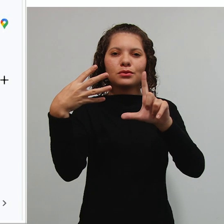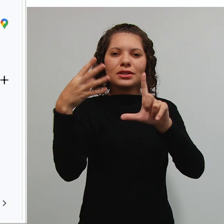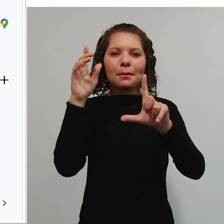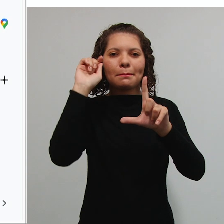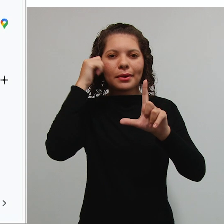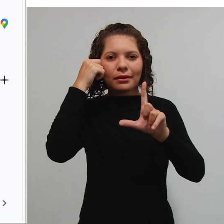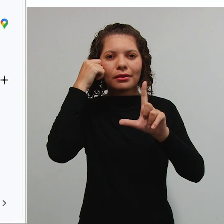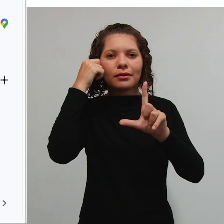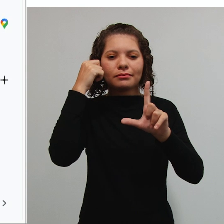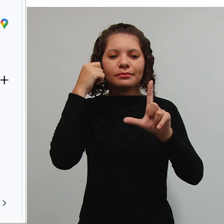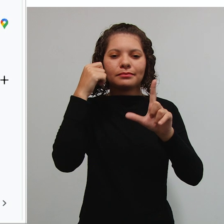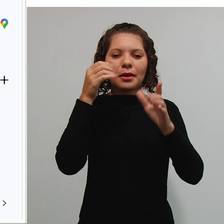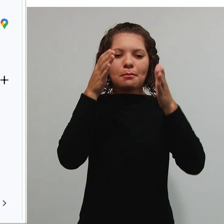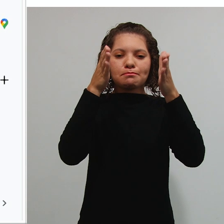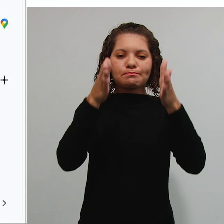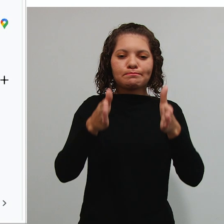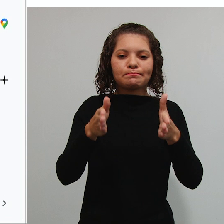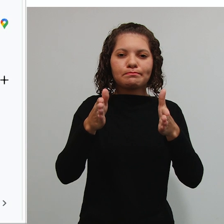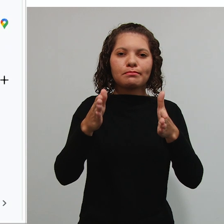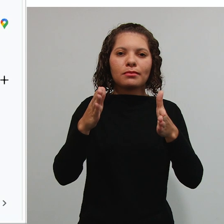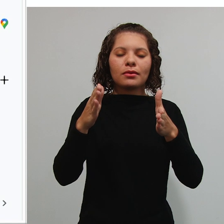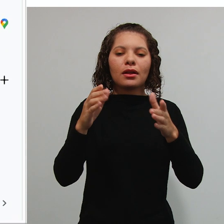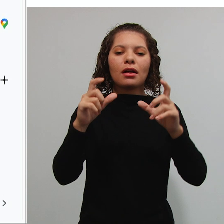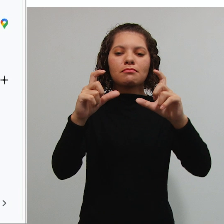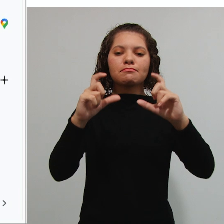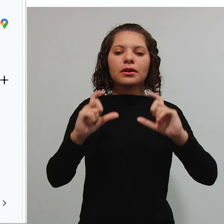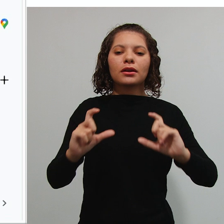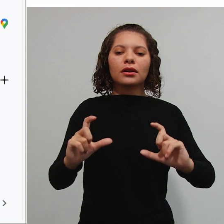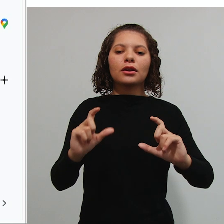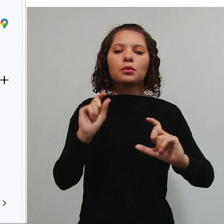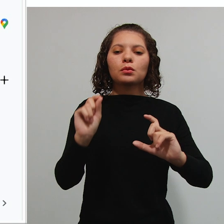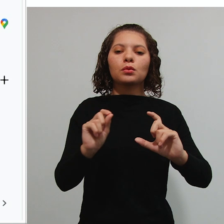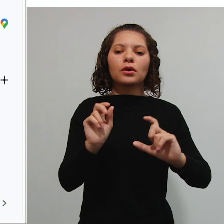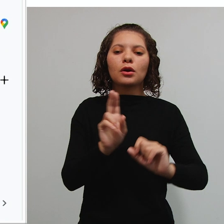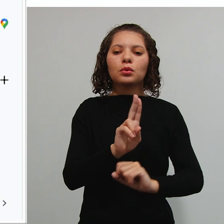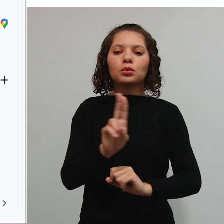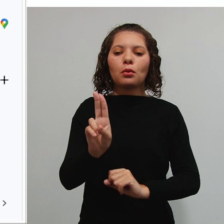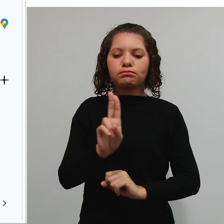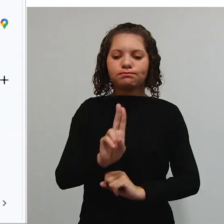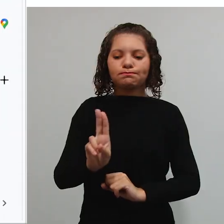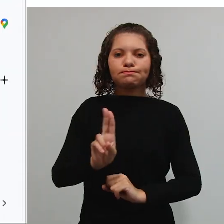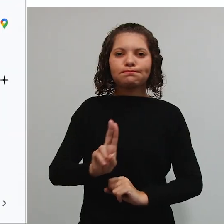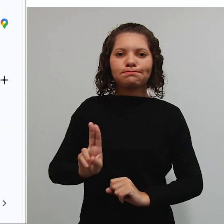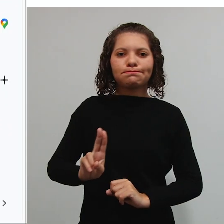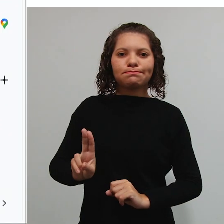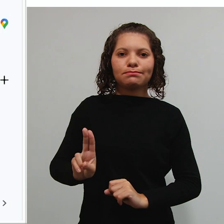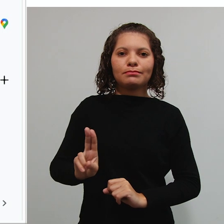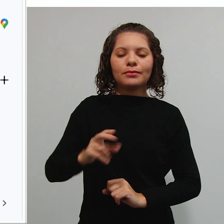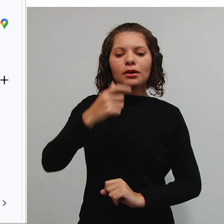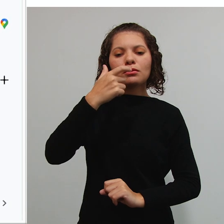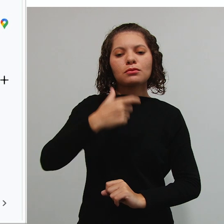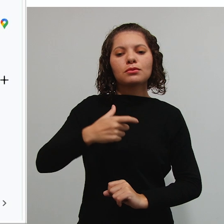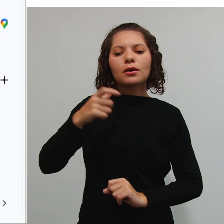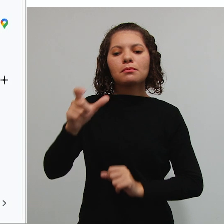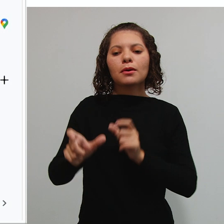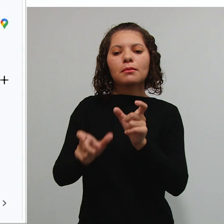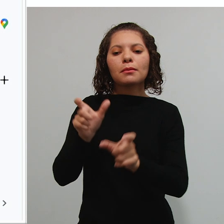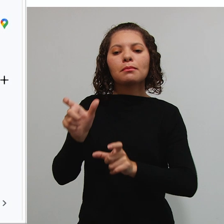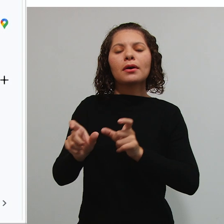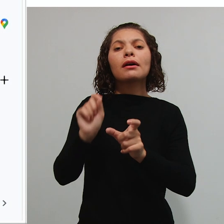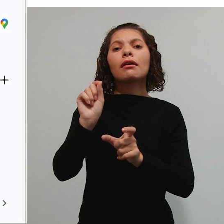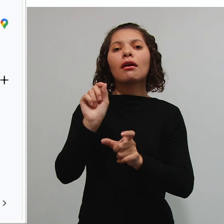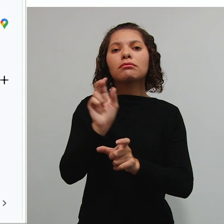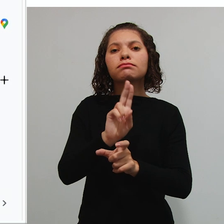negrito, centralizado. Depois eu tenho a estrutura que é o nome dos autores, né? A identificação, quem são os